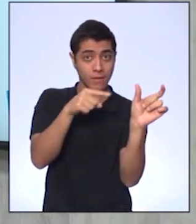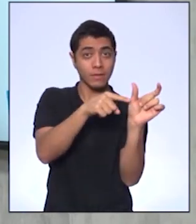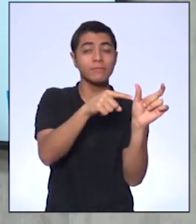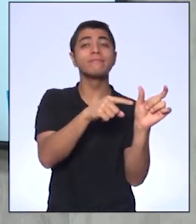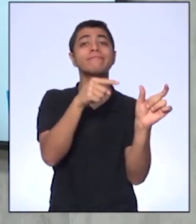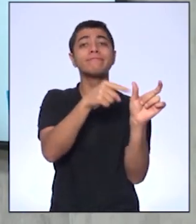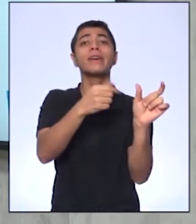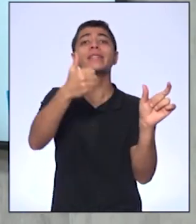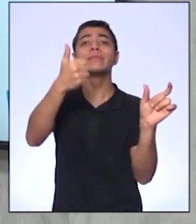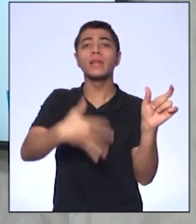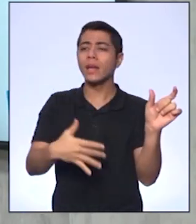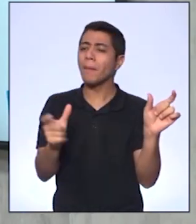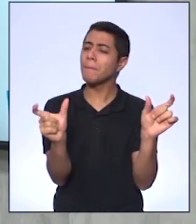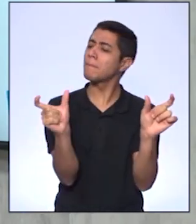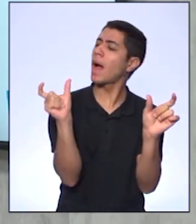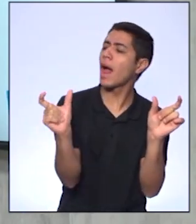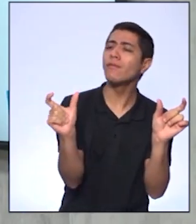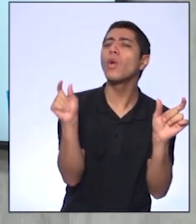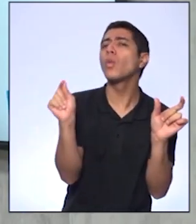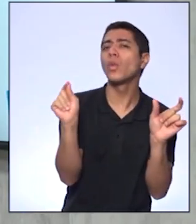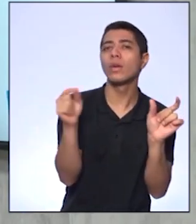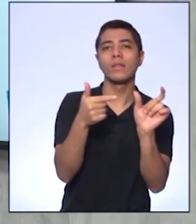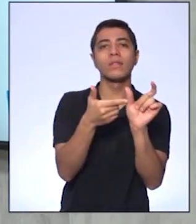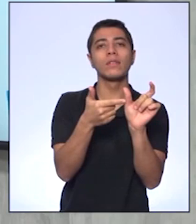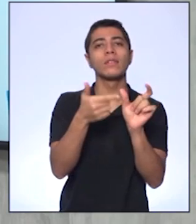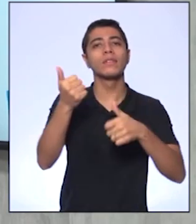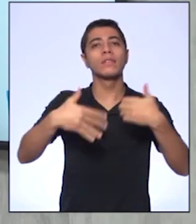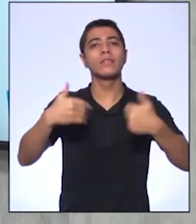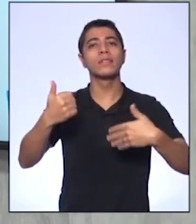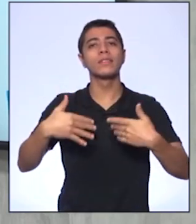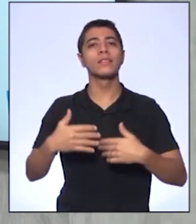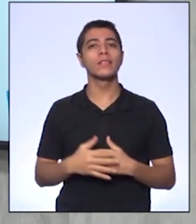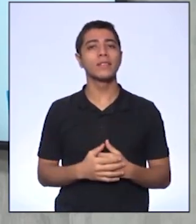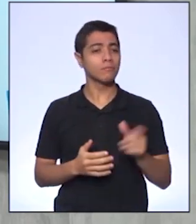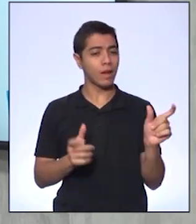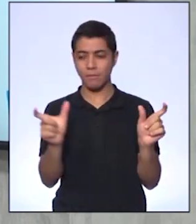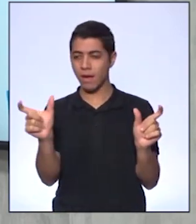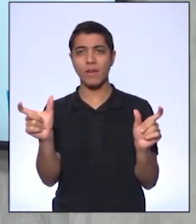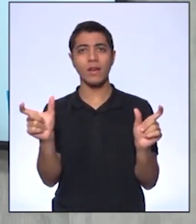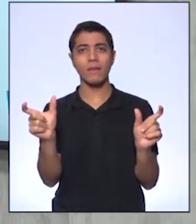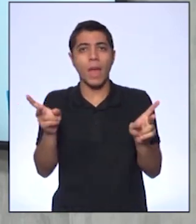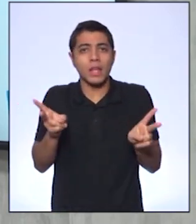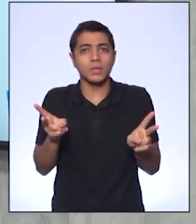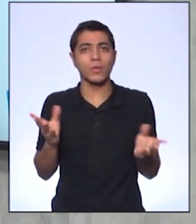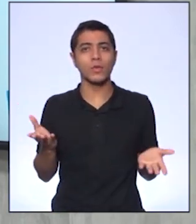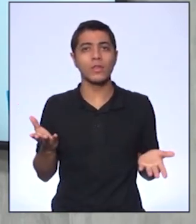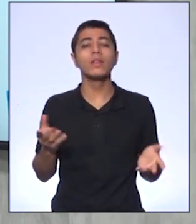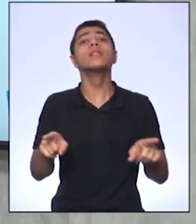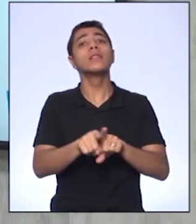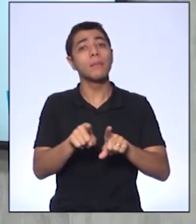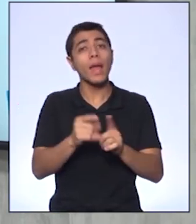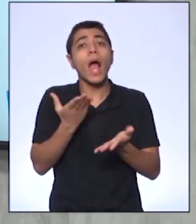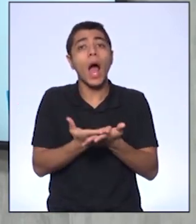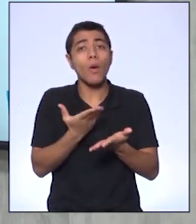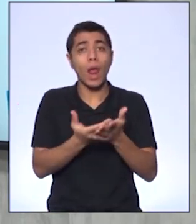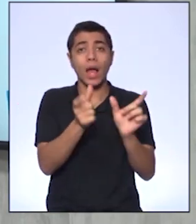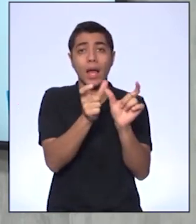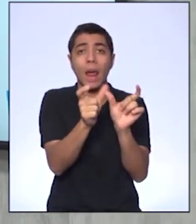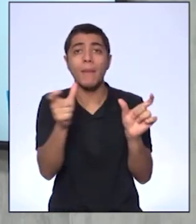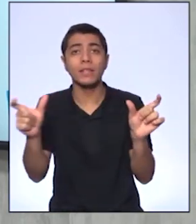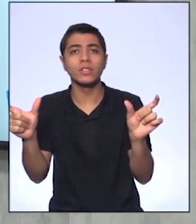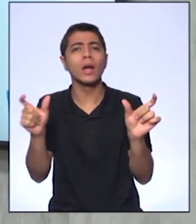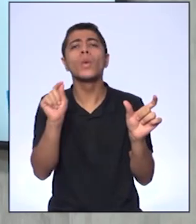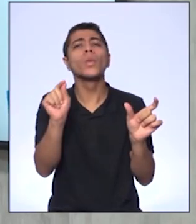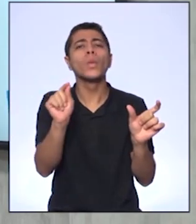uma aula de gramática? Uma aula de gramática é quando alguém usa a palavra para explicar como se usa a palavra. E